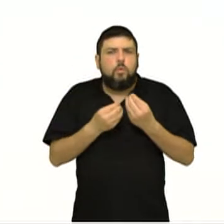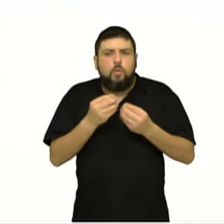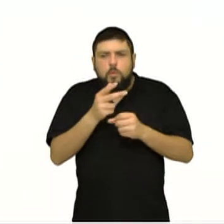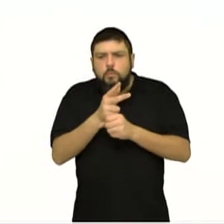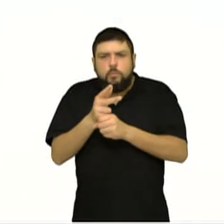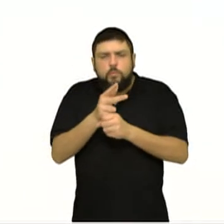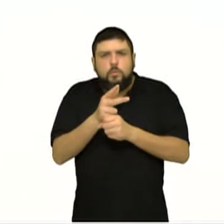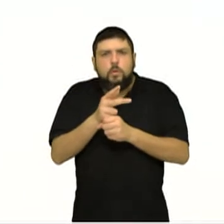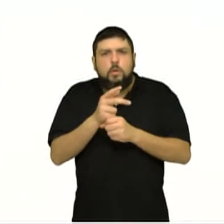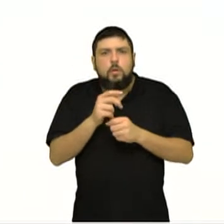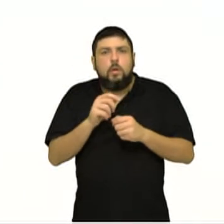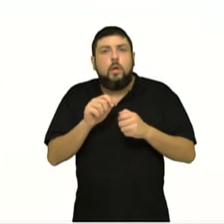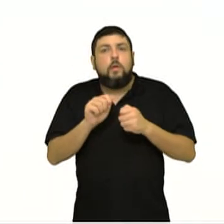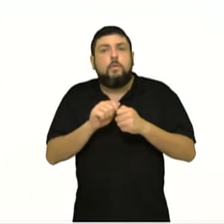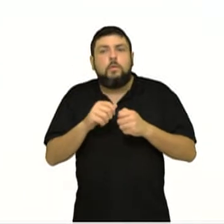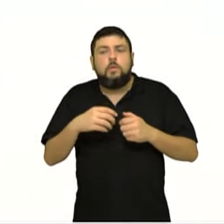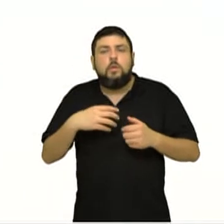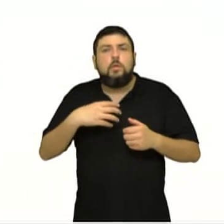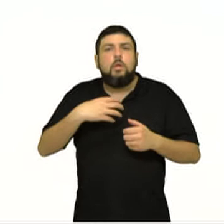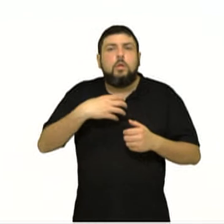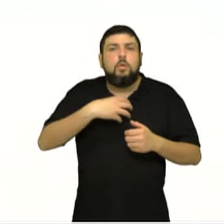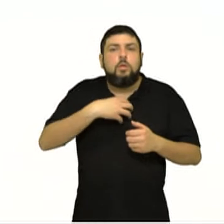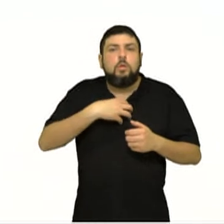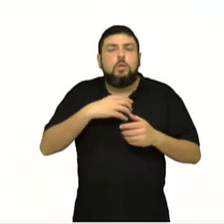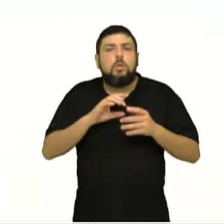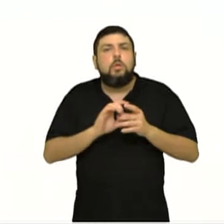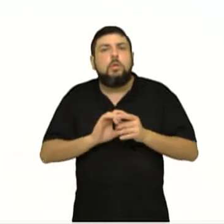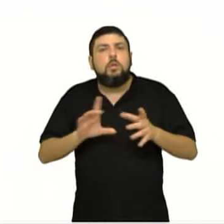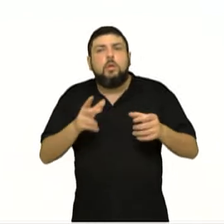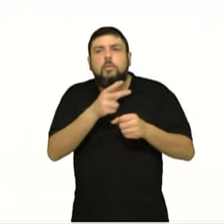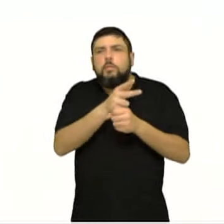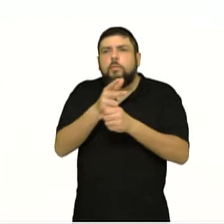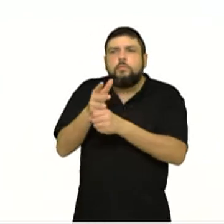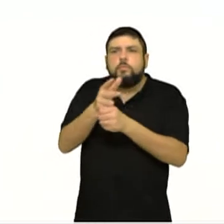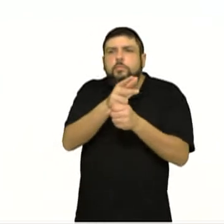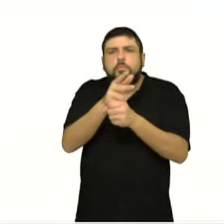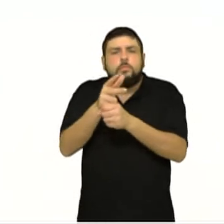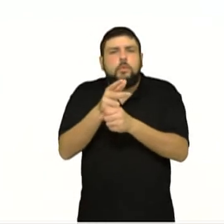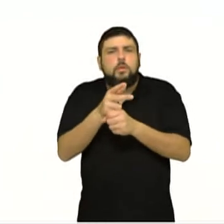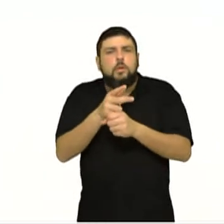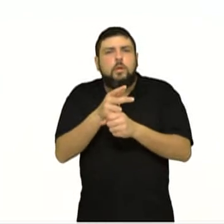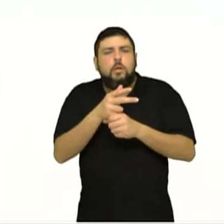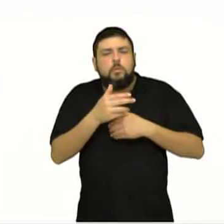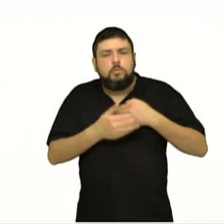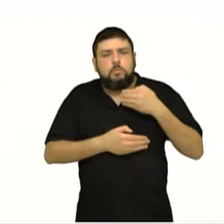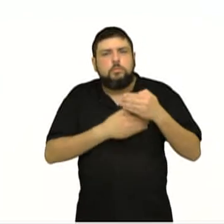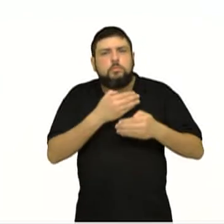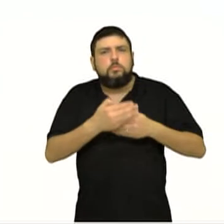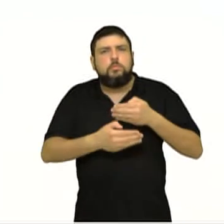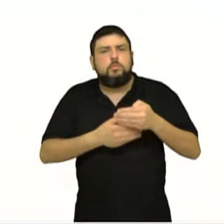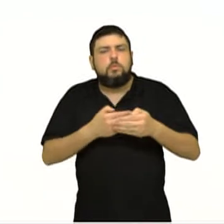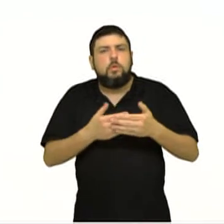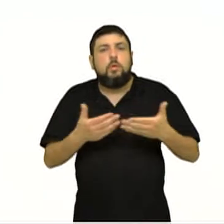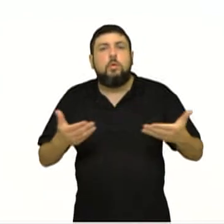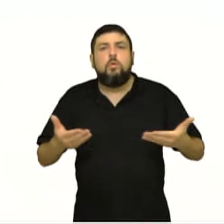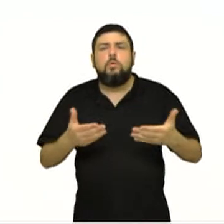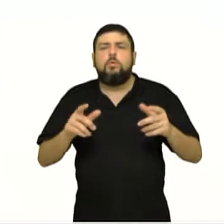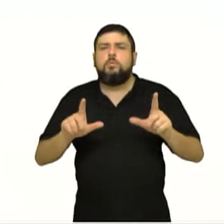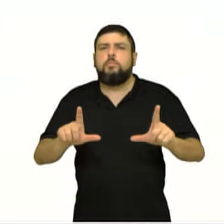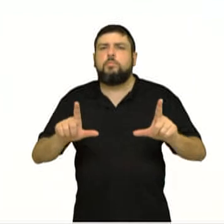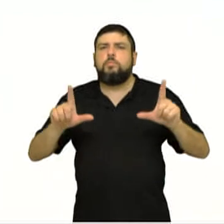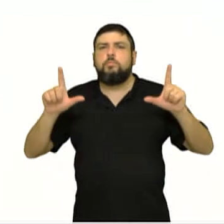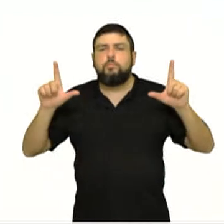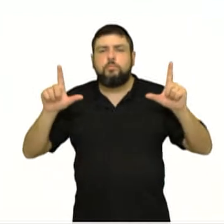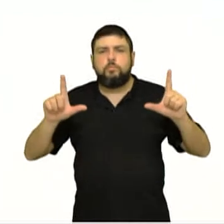sua maneira. Mas foi essa a sua maneira que chegou ao que hoje se convencionou por enquadramentos. Mas,